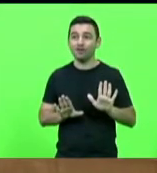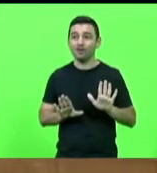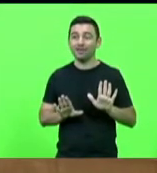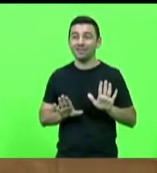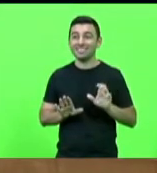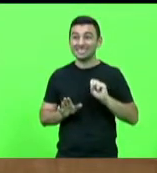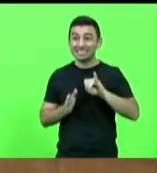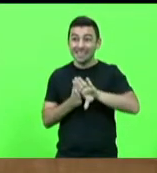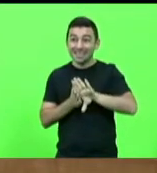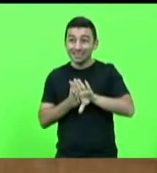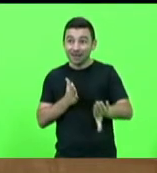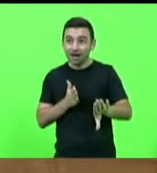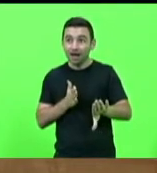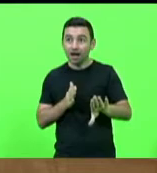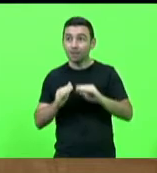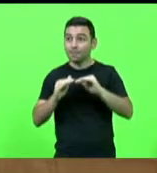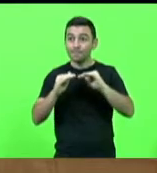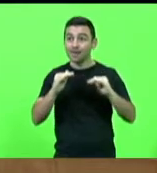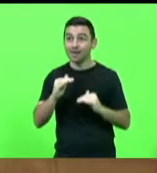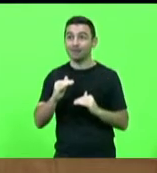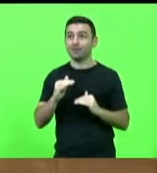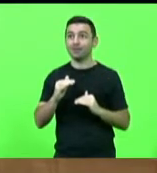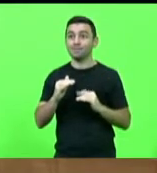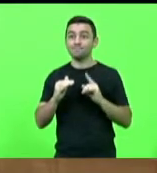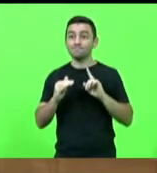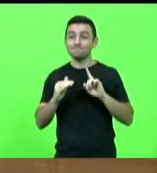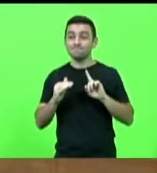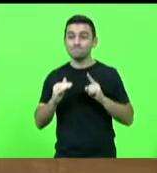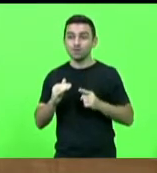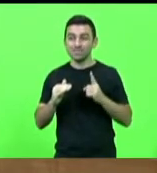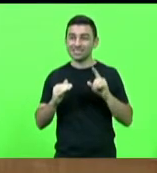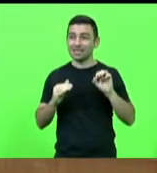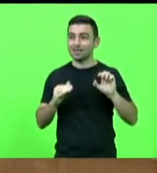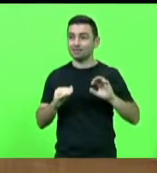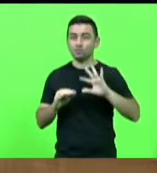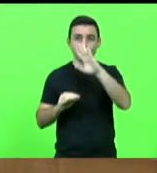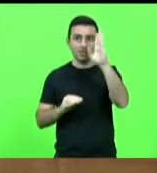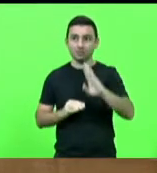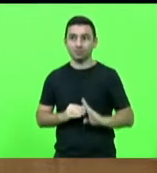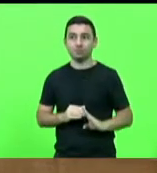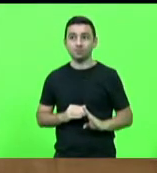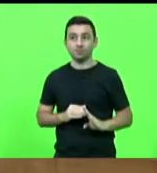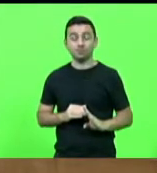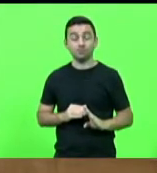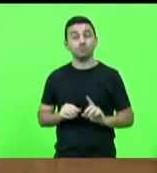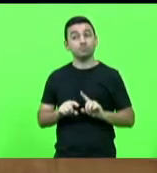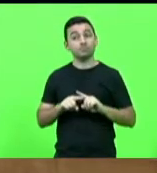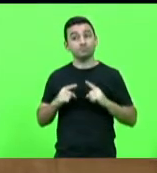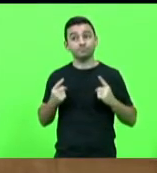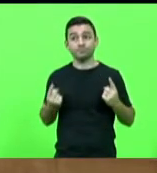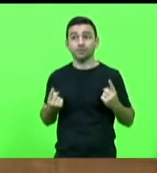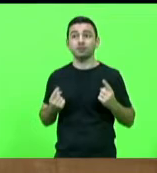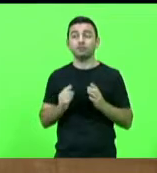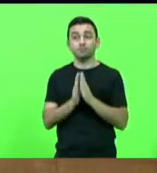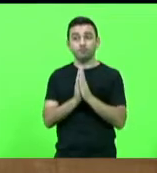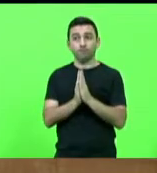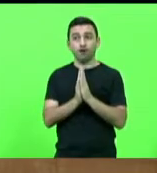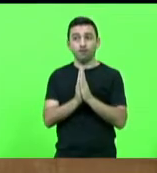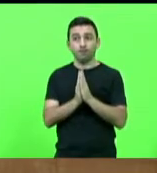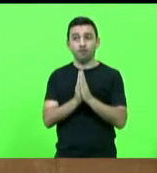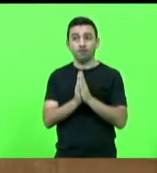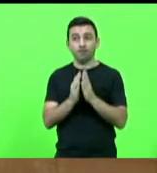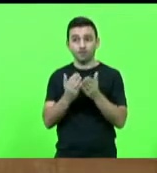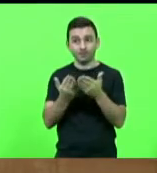fica 1.400 e pouco, fica o 1.100 nacional. Então, um apelo para aqueles que... acho, como